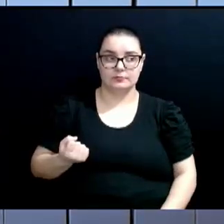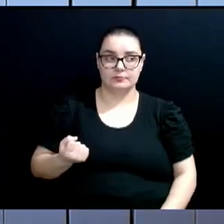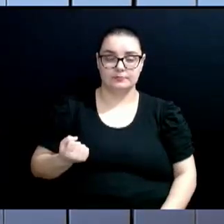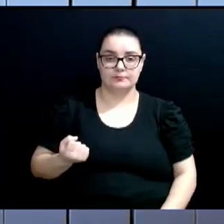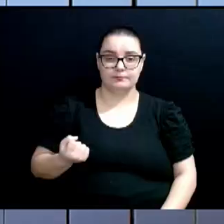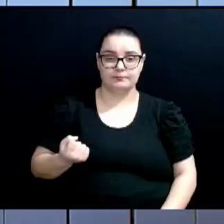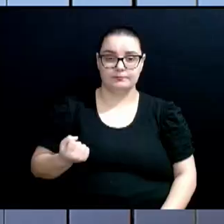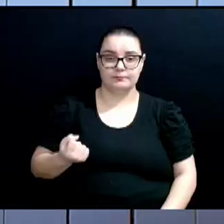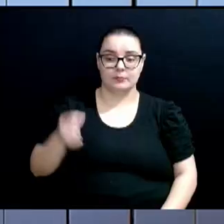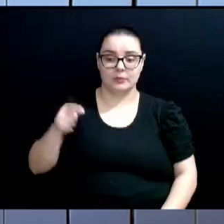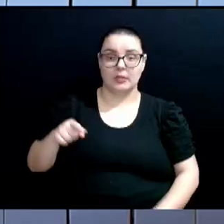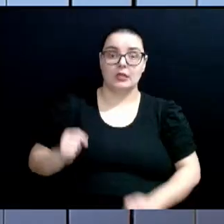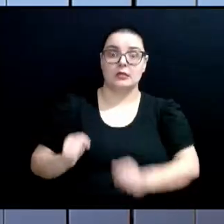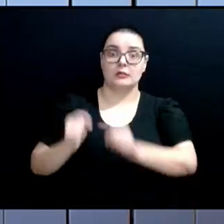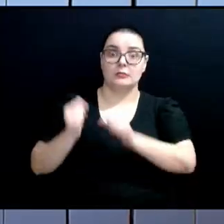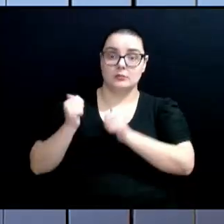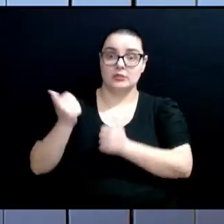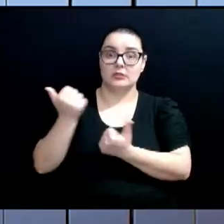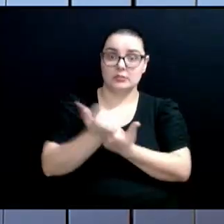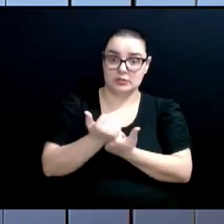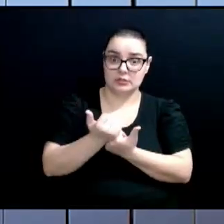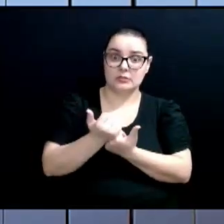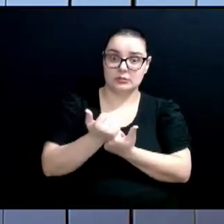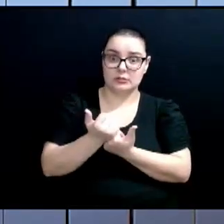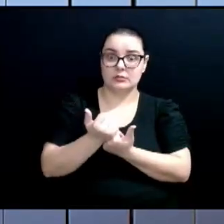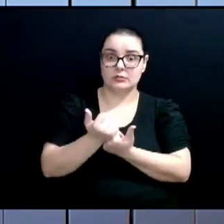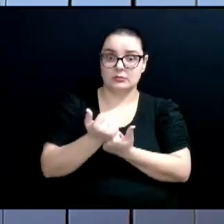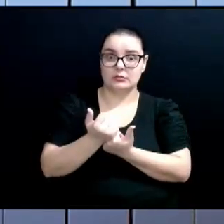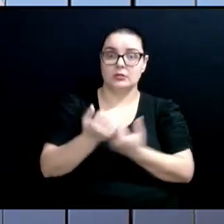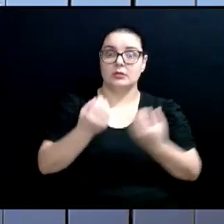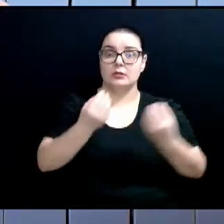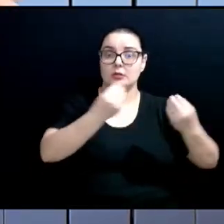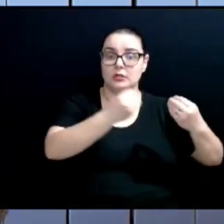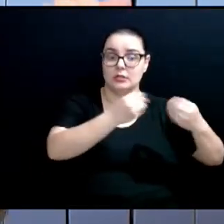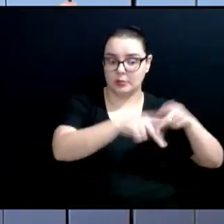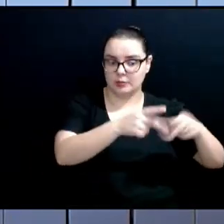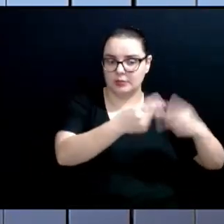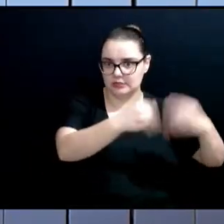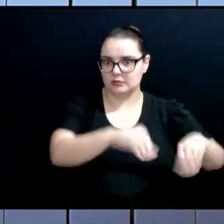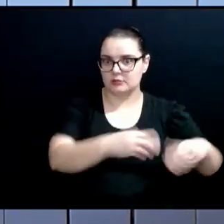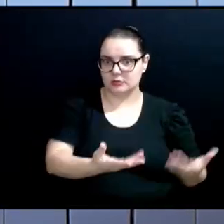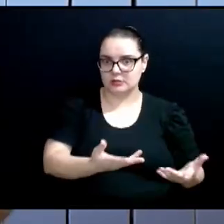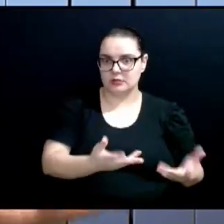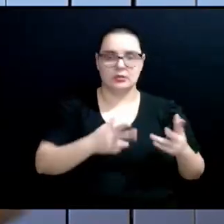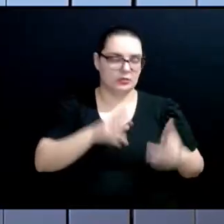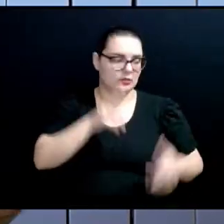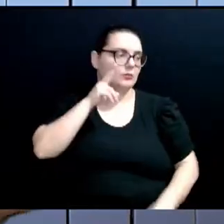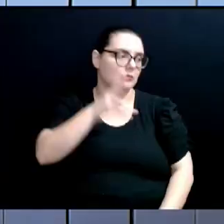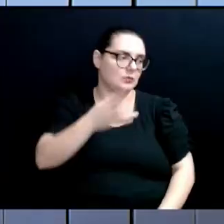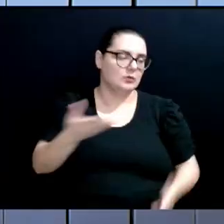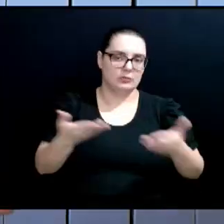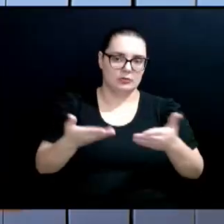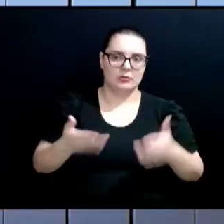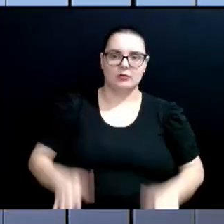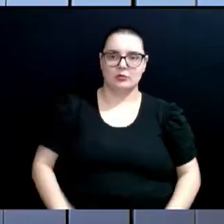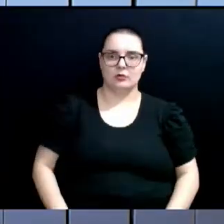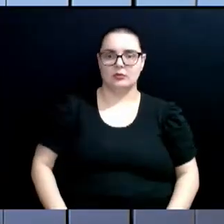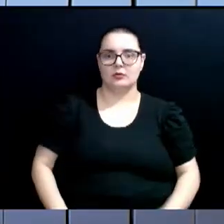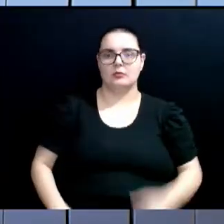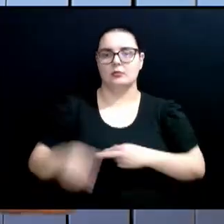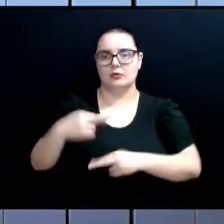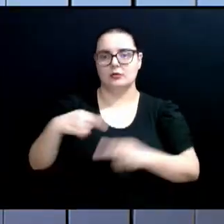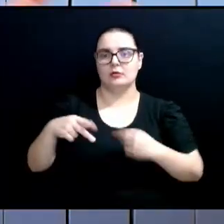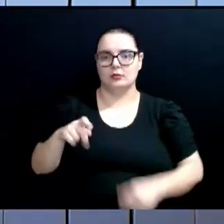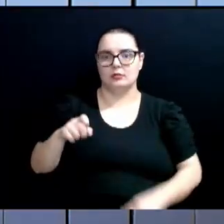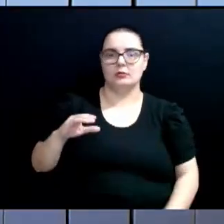beneficiar daquele cargo, né, em prejuízo da população, como que a gente está vendo agora com relação à PEC